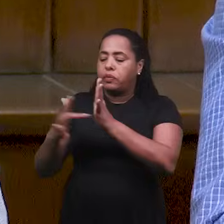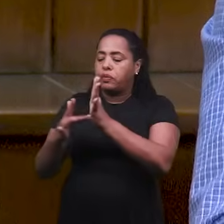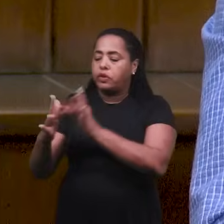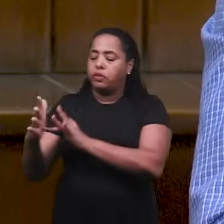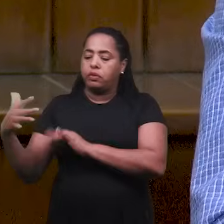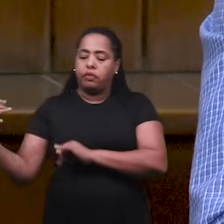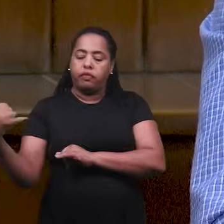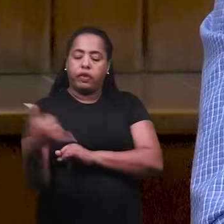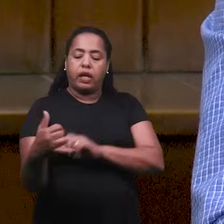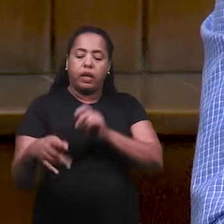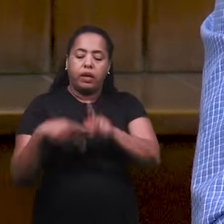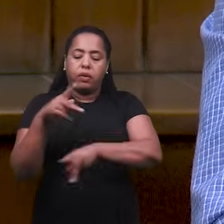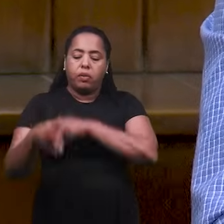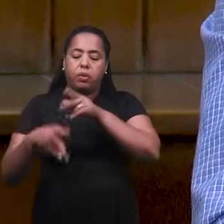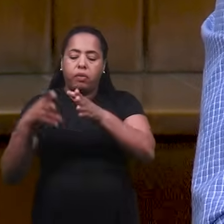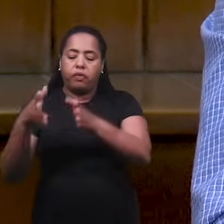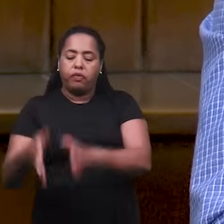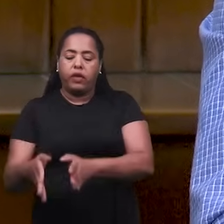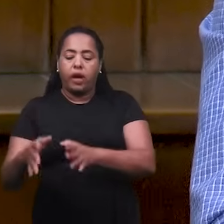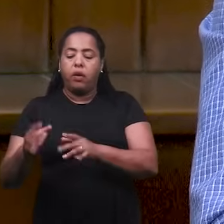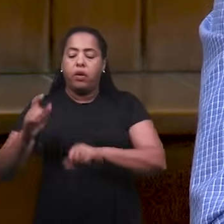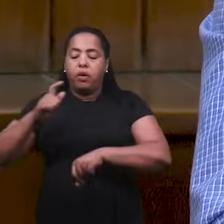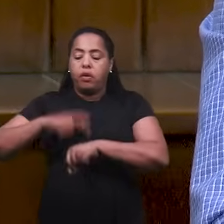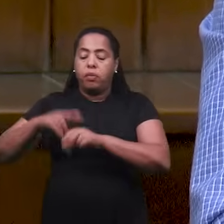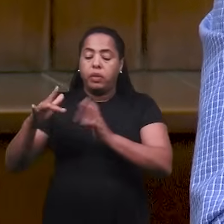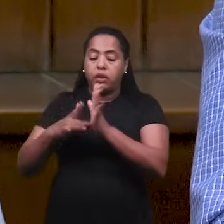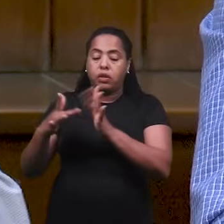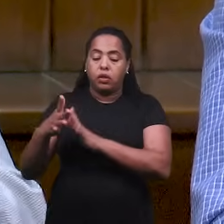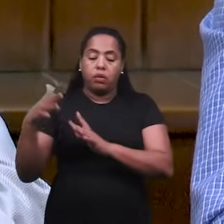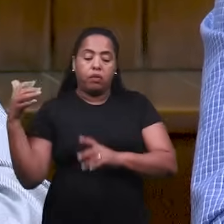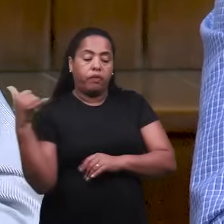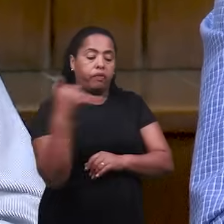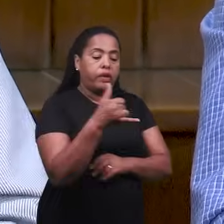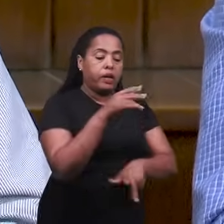e momentos que o Senhor Jesus se dirige a Israel.